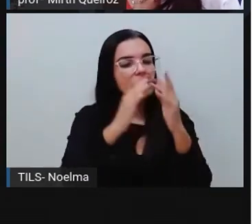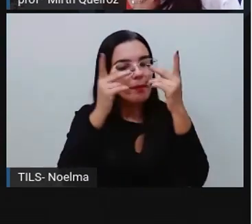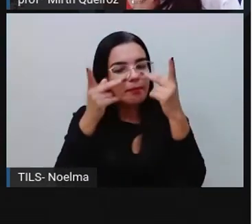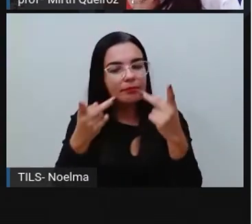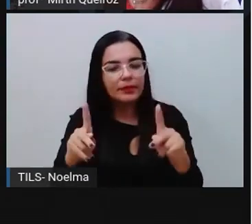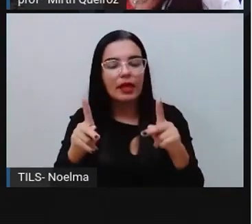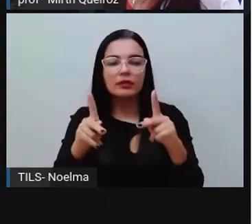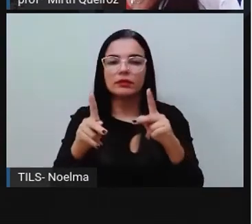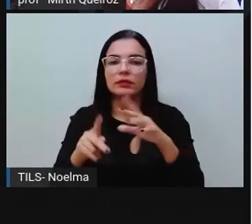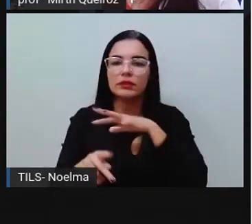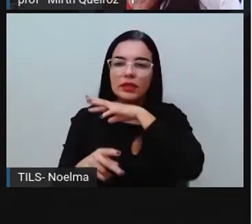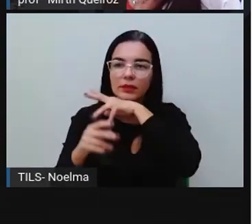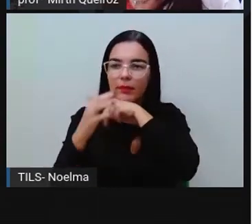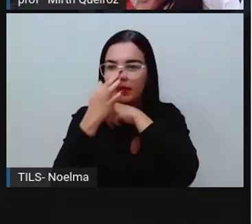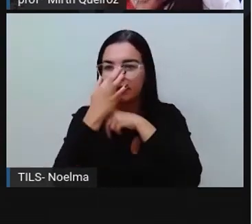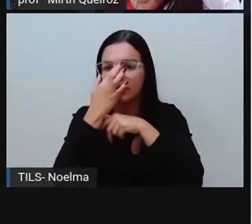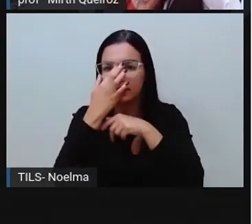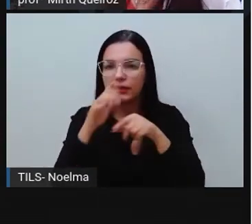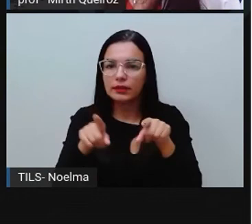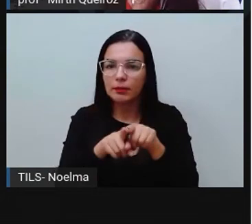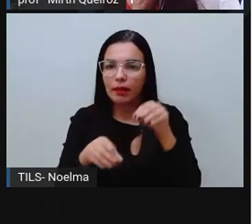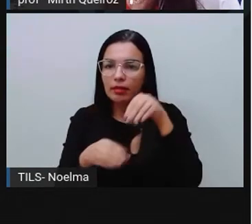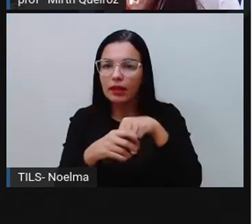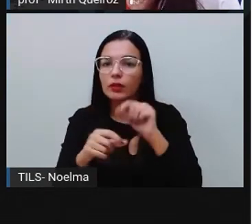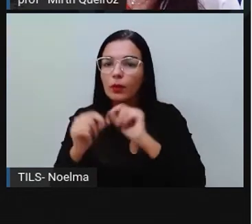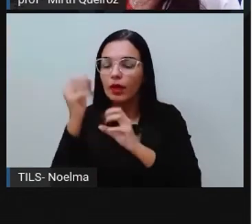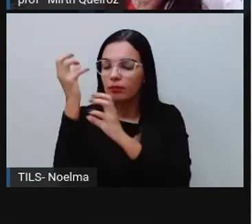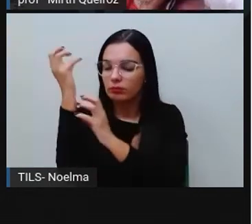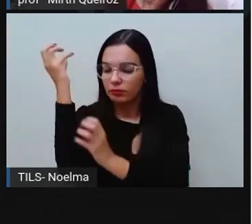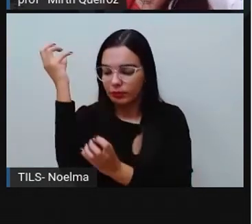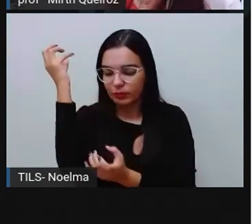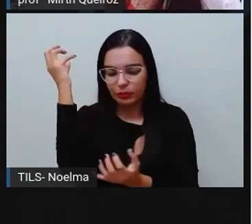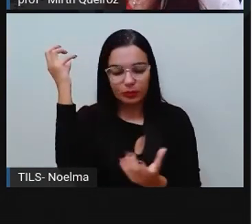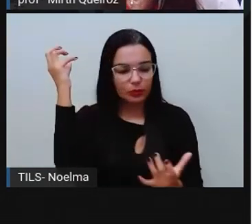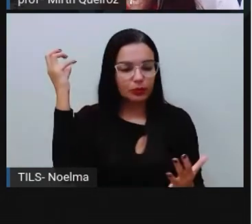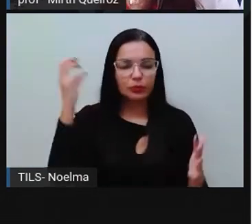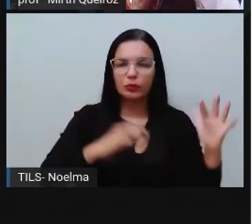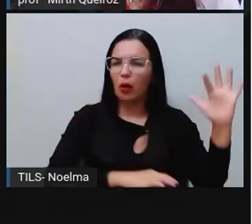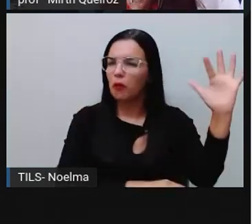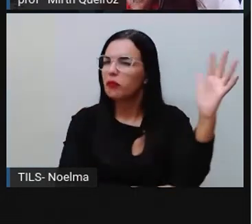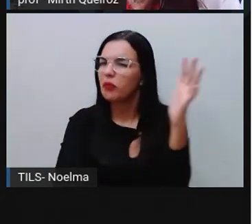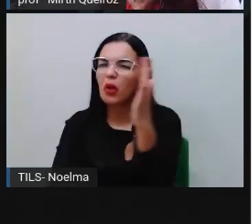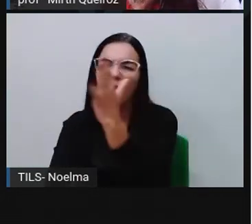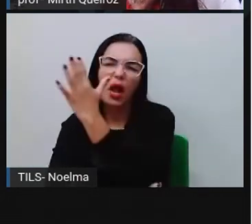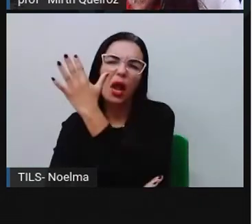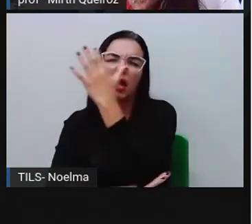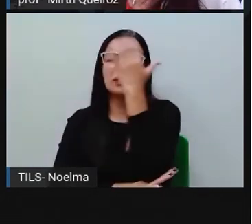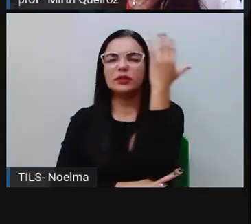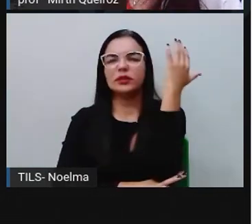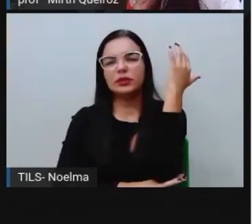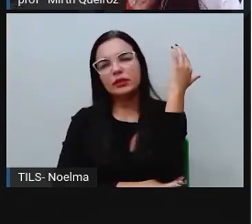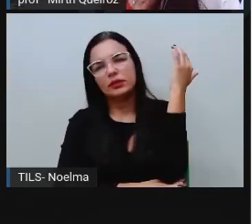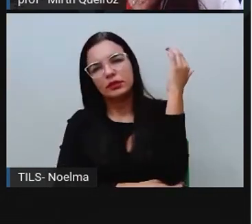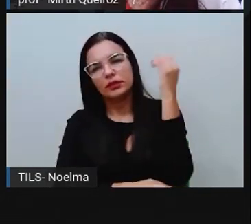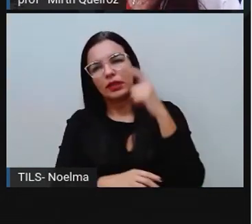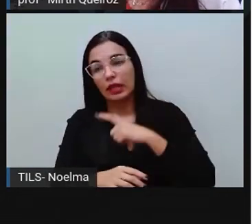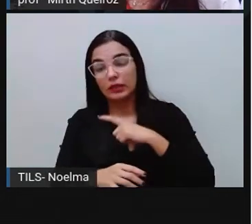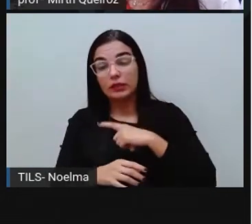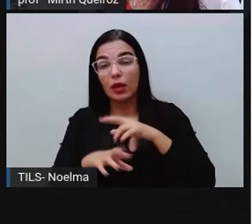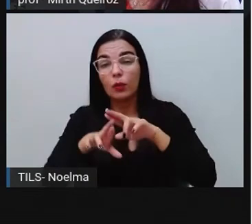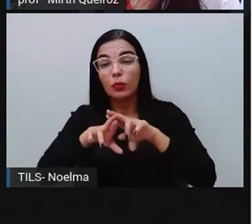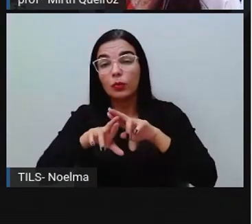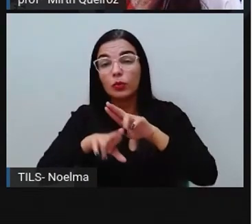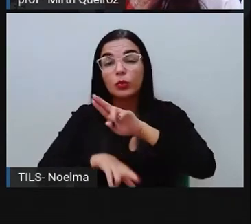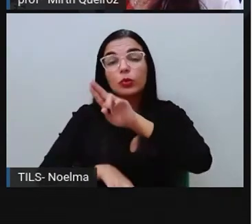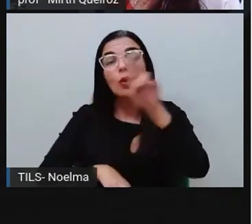né? Seria na Caatinga, na mata, na floresta, a gente está falando sobre o